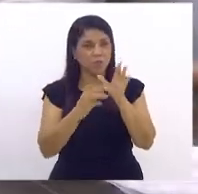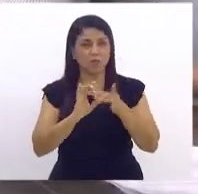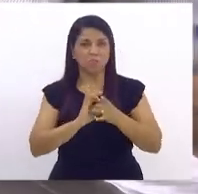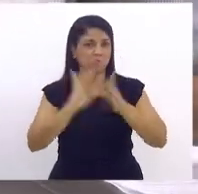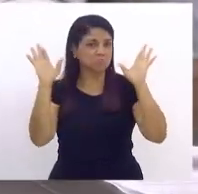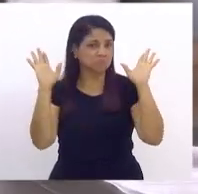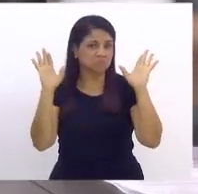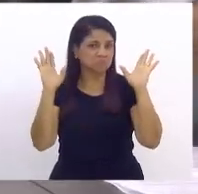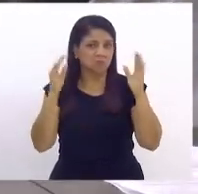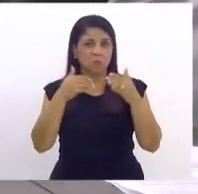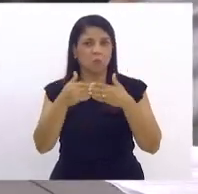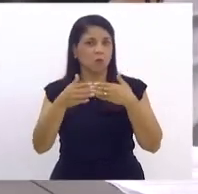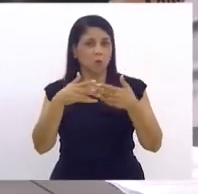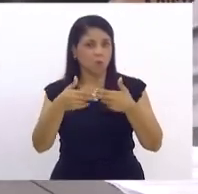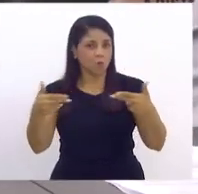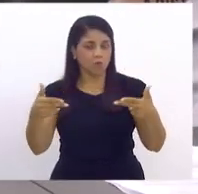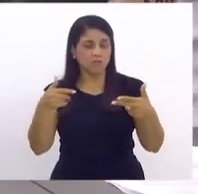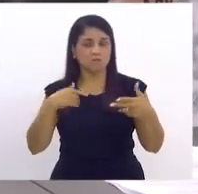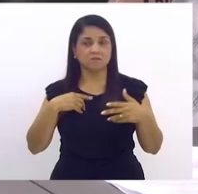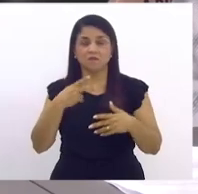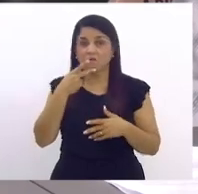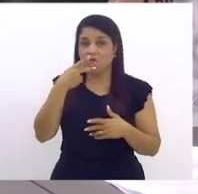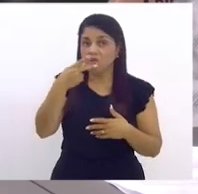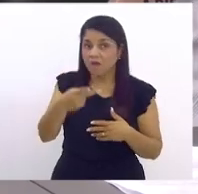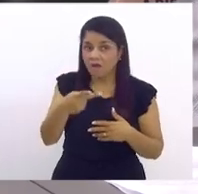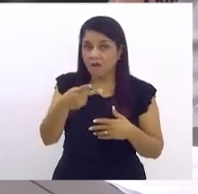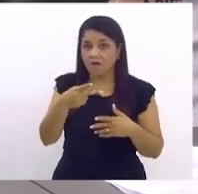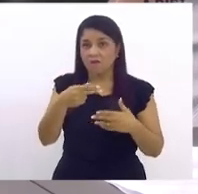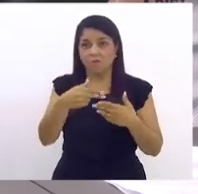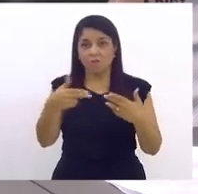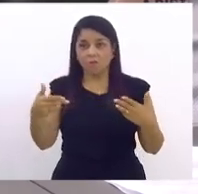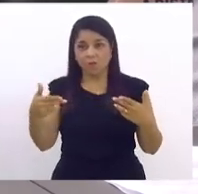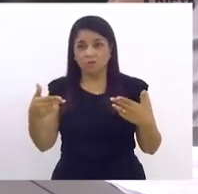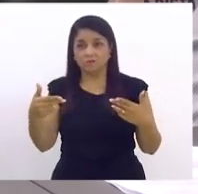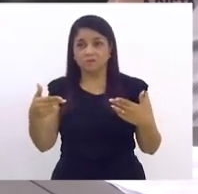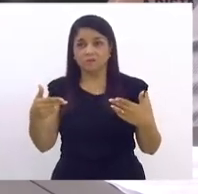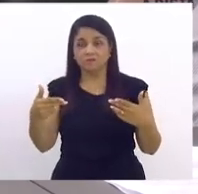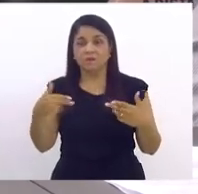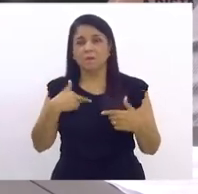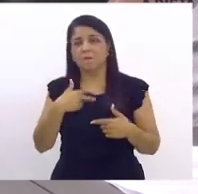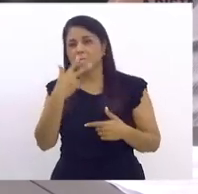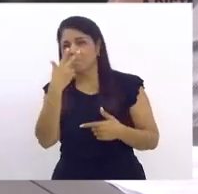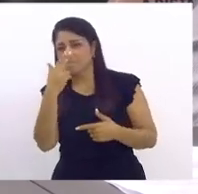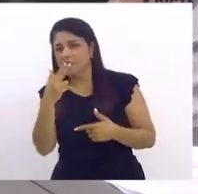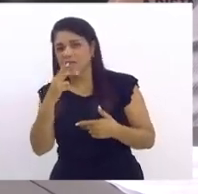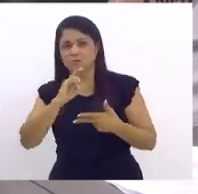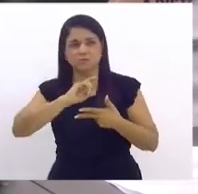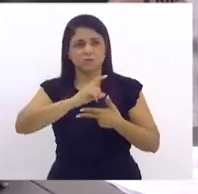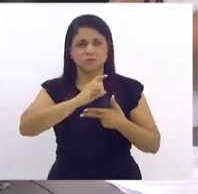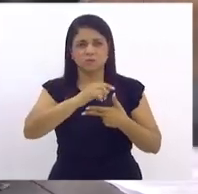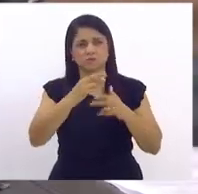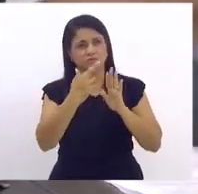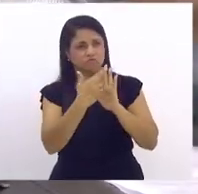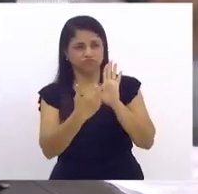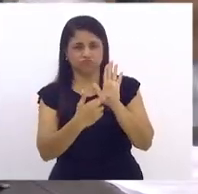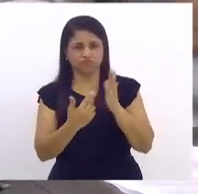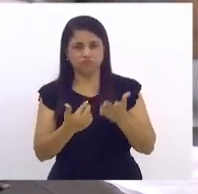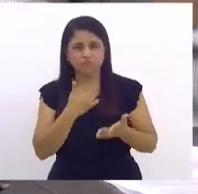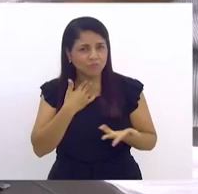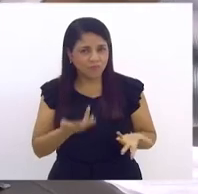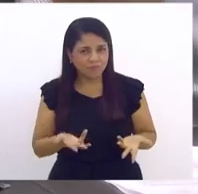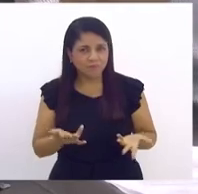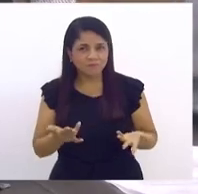na hora que quiser. E quando a gente fala isso, fica aquela pendência de que isso vai valer depois que o Executivo regulamentar.